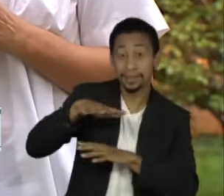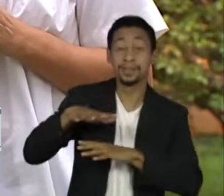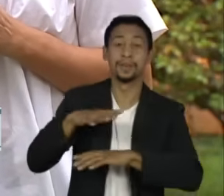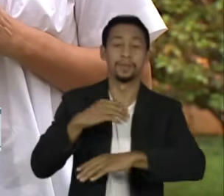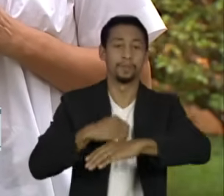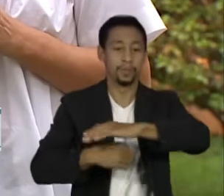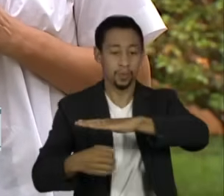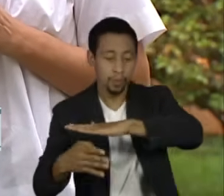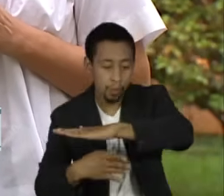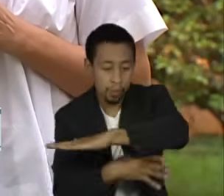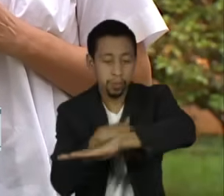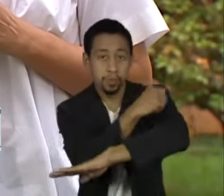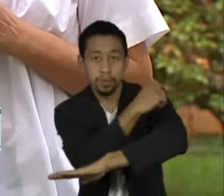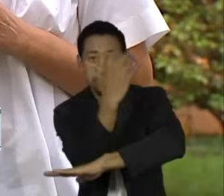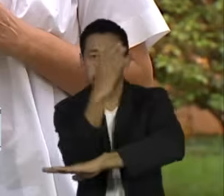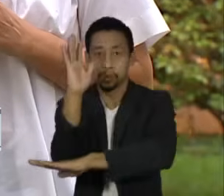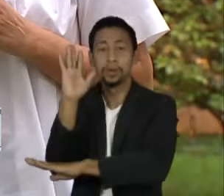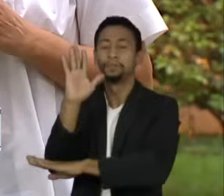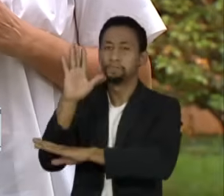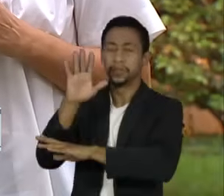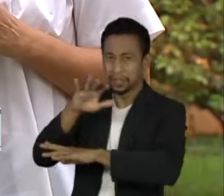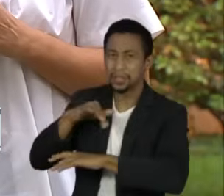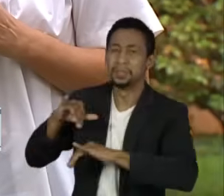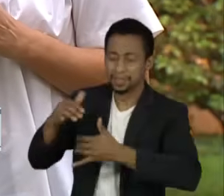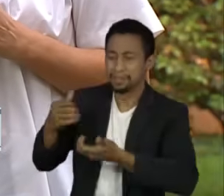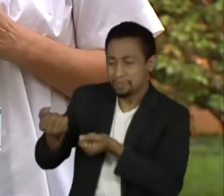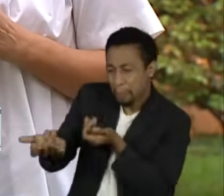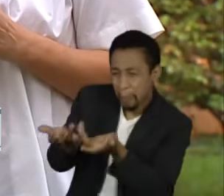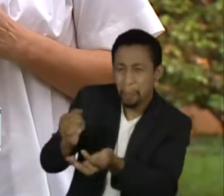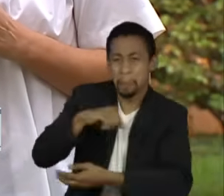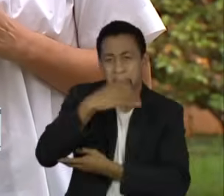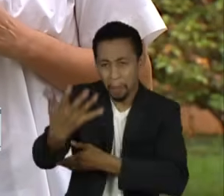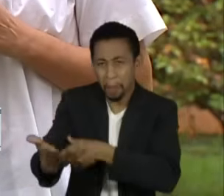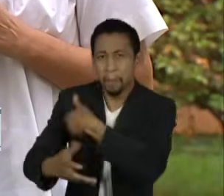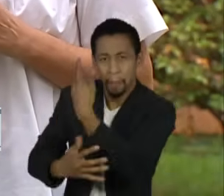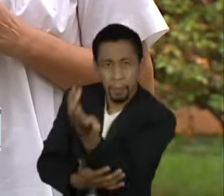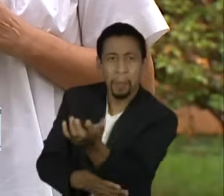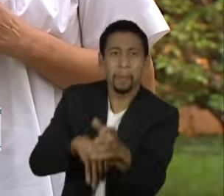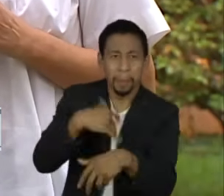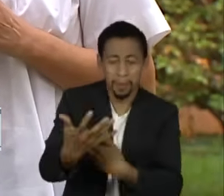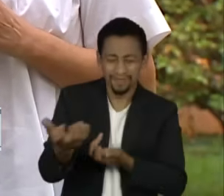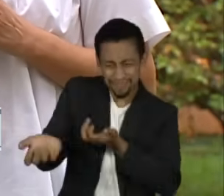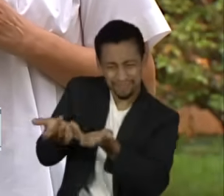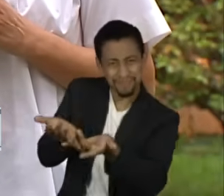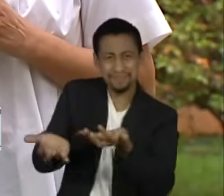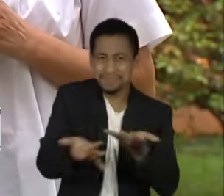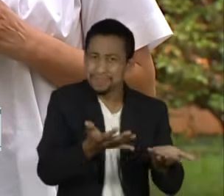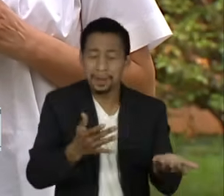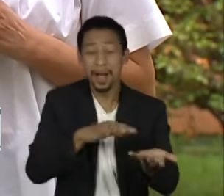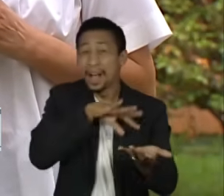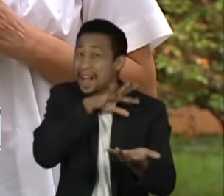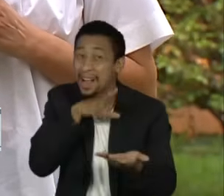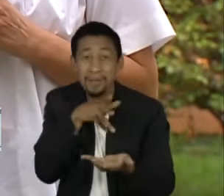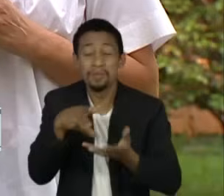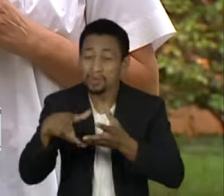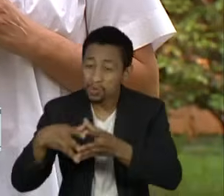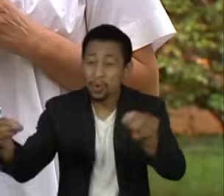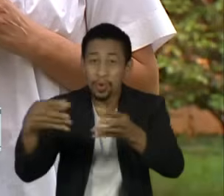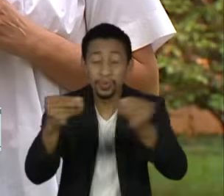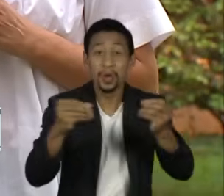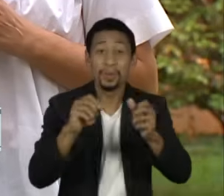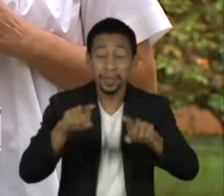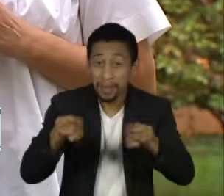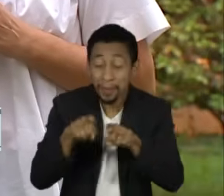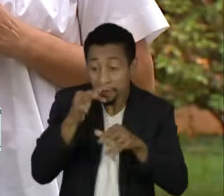com o desmatamento e alguns deles com queimadas intensas. Muitas espécies desaparecem sem ao